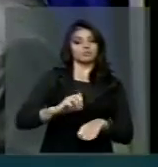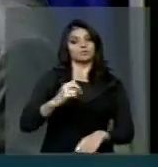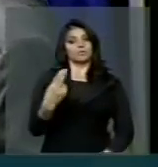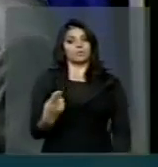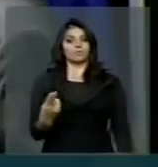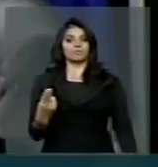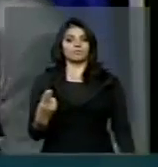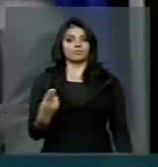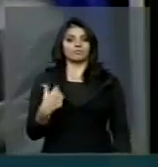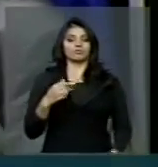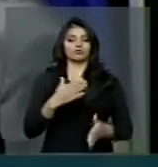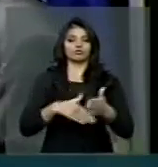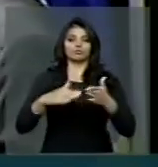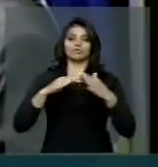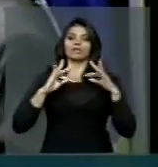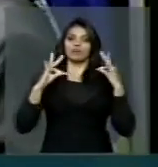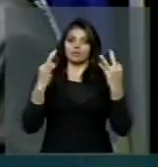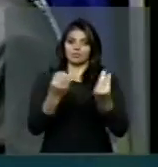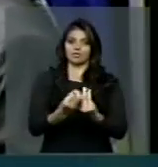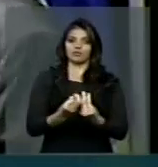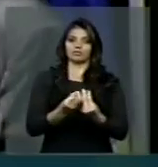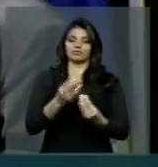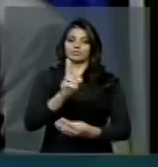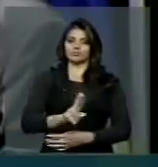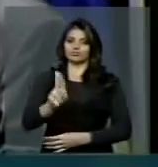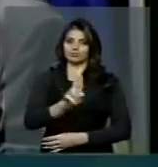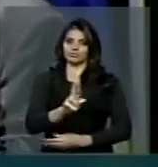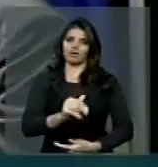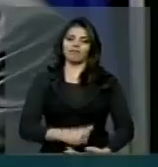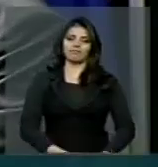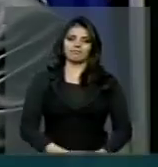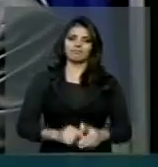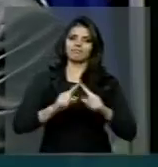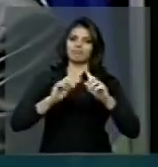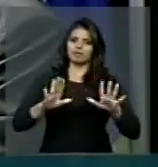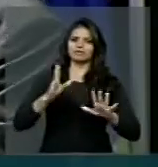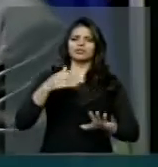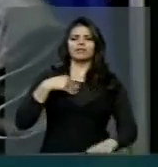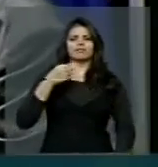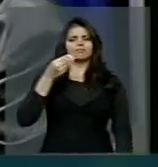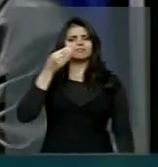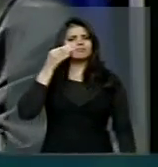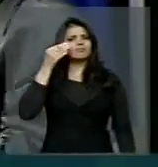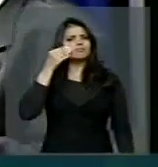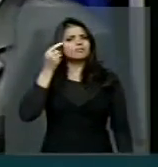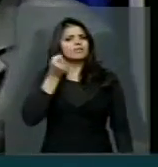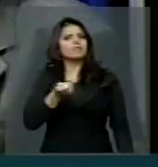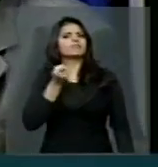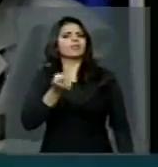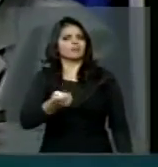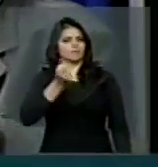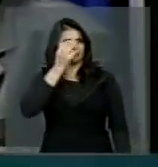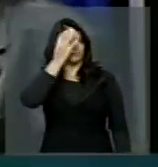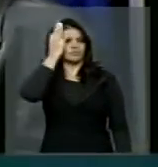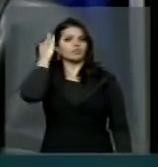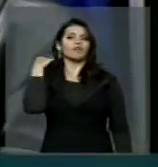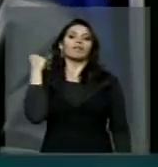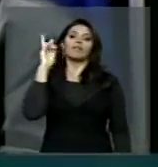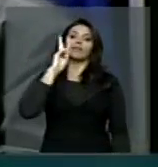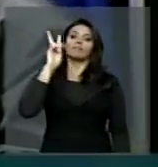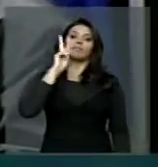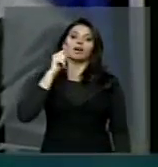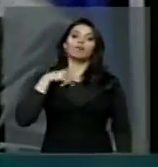de integralmente a utilizarmos, mas estamos tentando. E isso me faz lembrar um